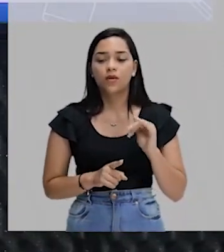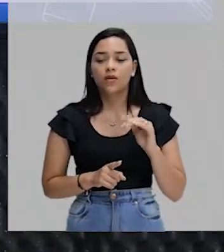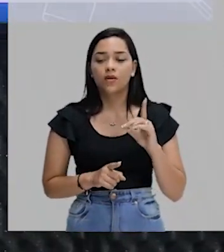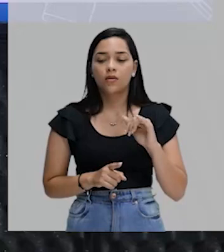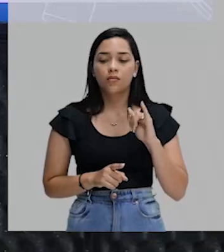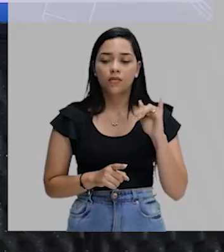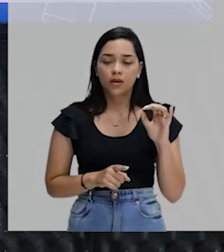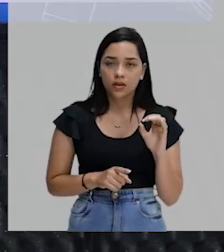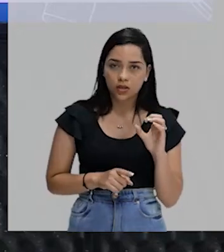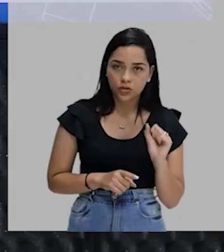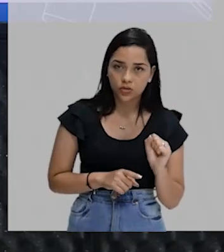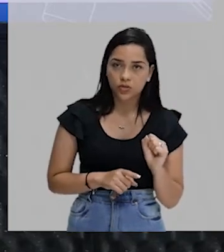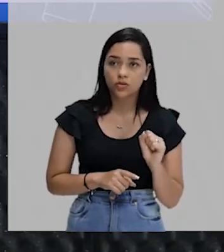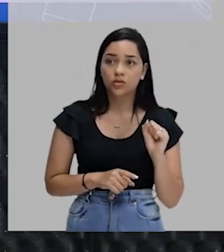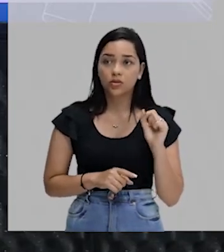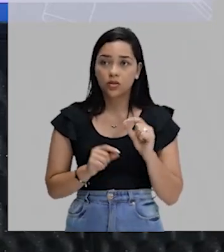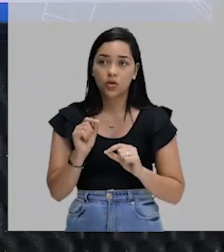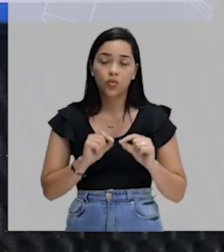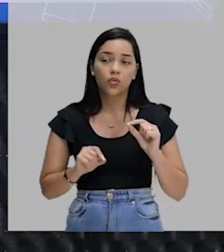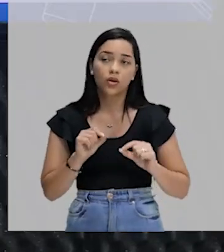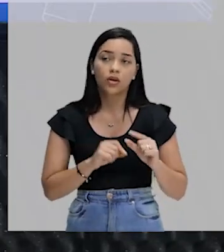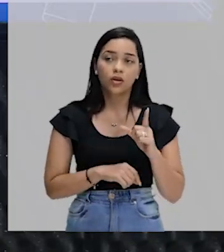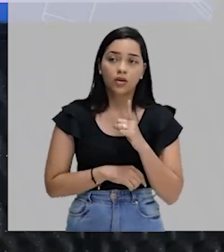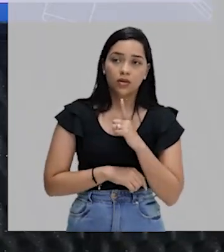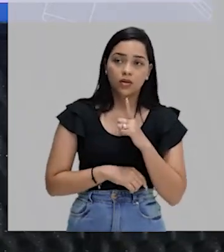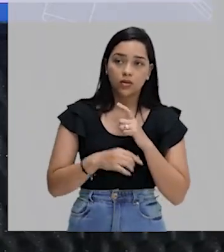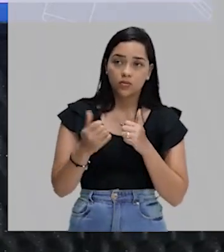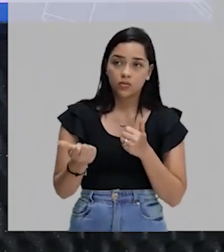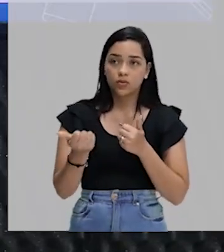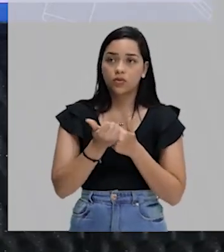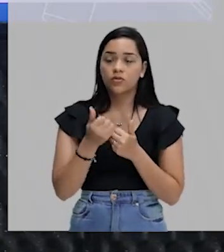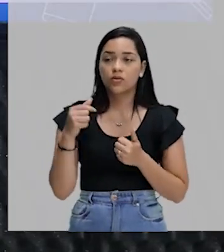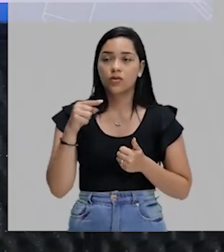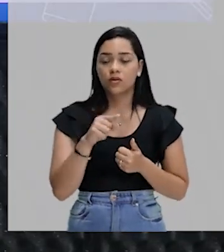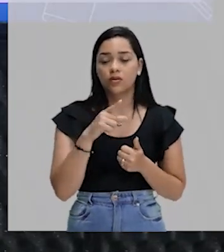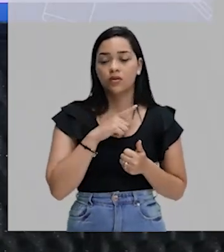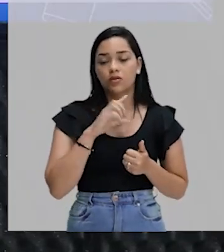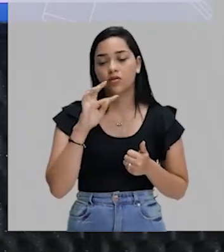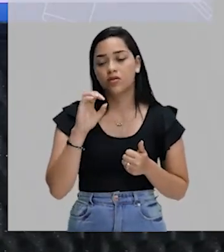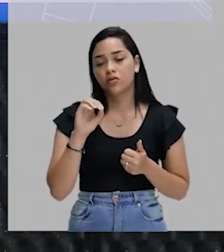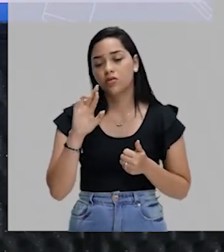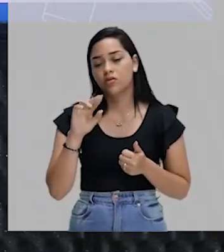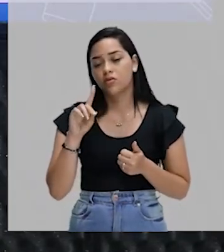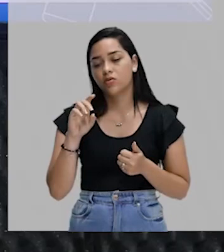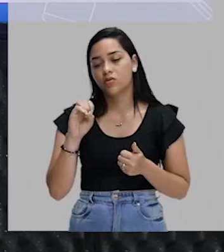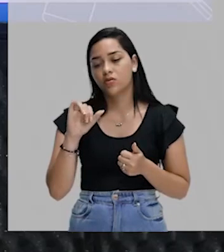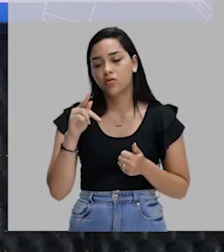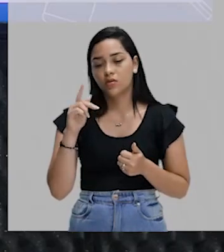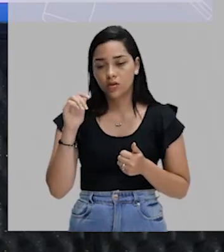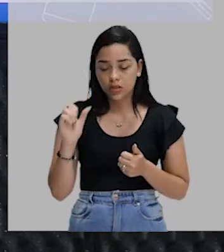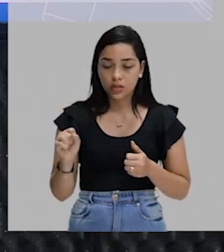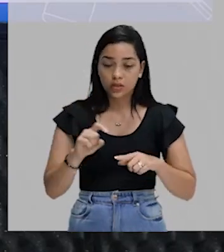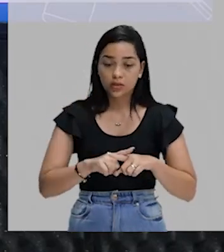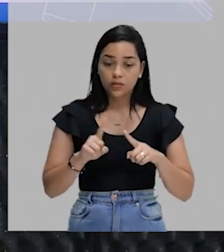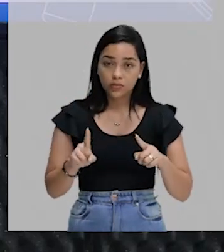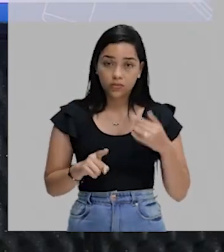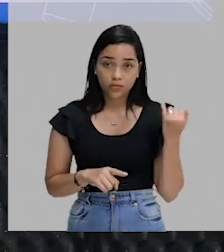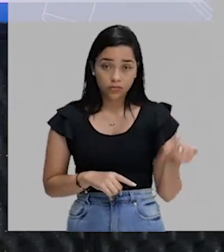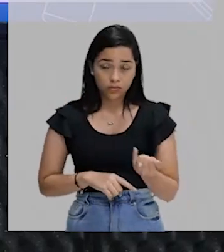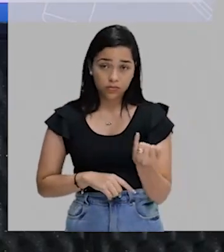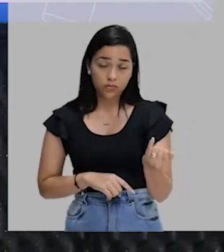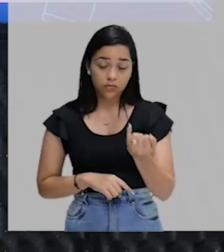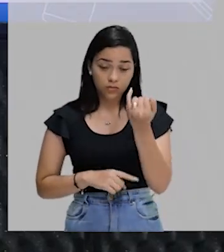de Badajóis, que acabaram, na verdade, substituindo ali o Tratado de Tordesilhas. Mas é preciso observar